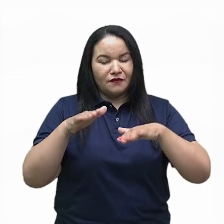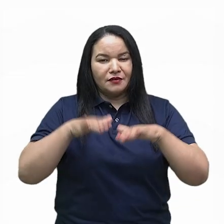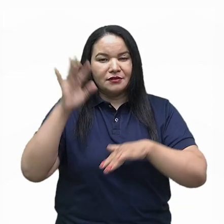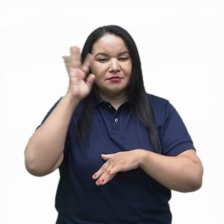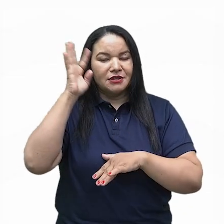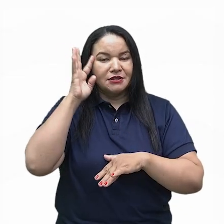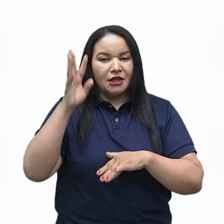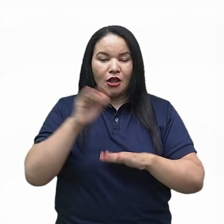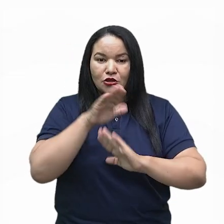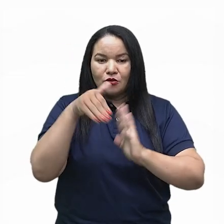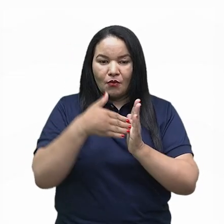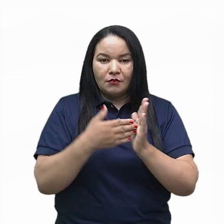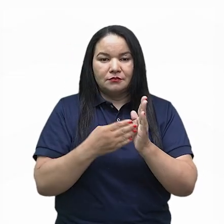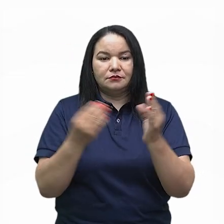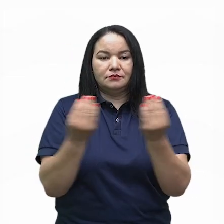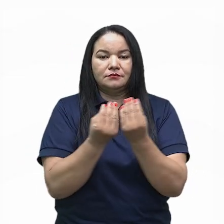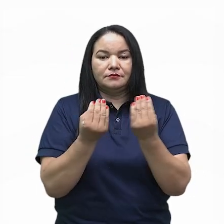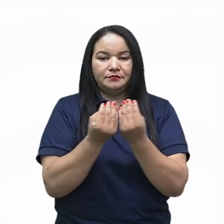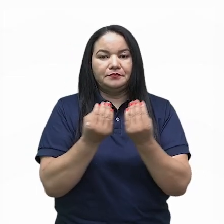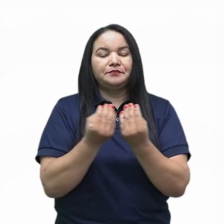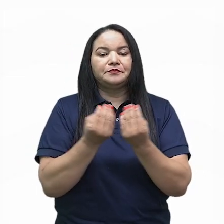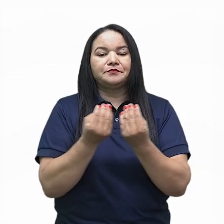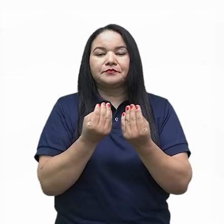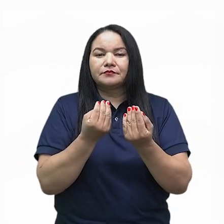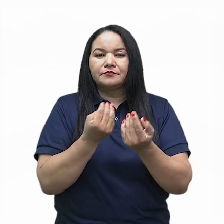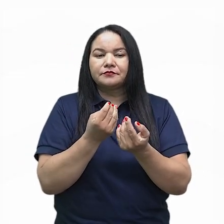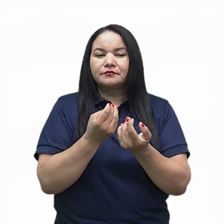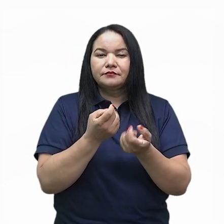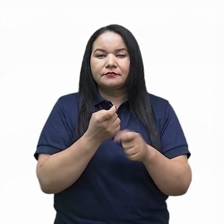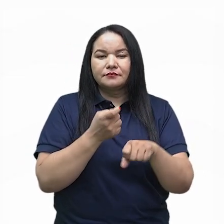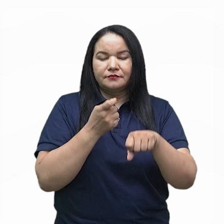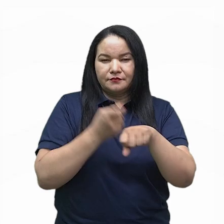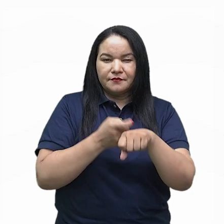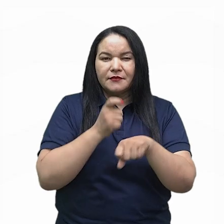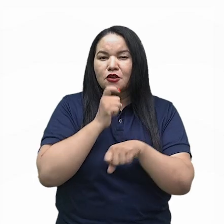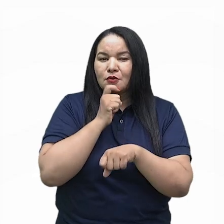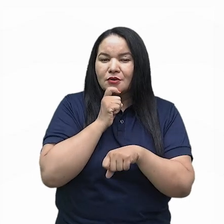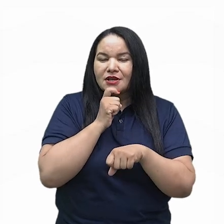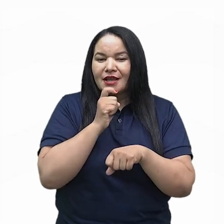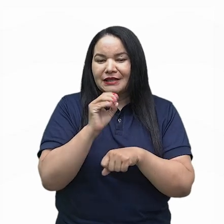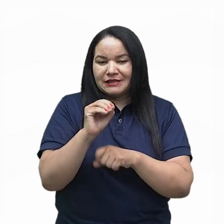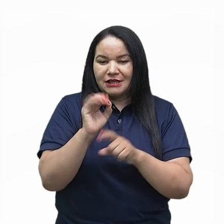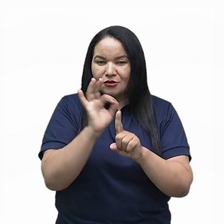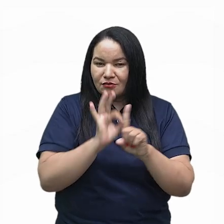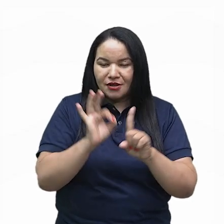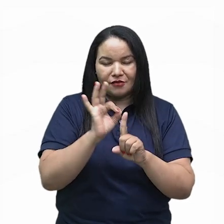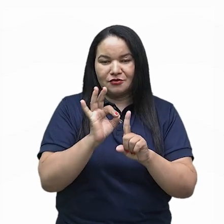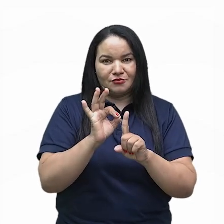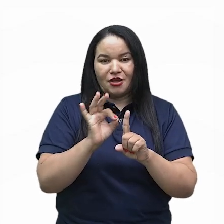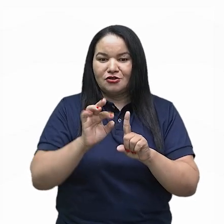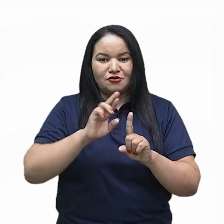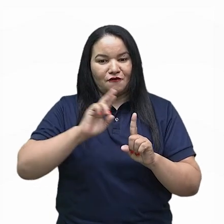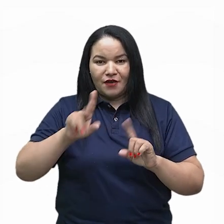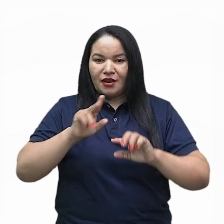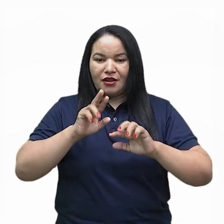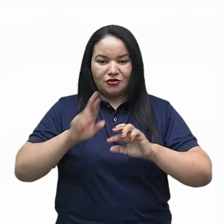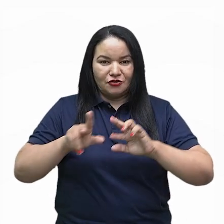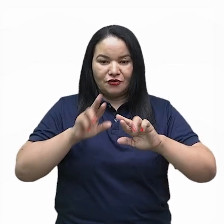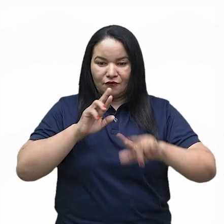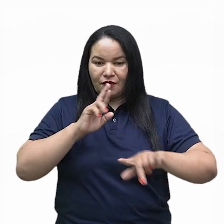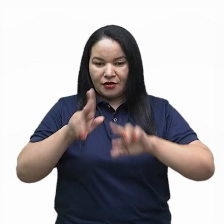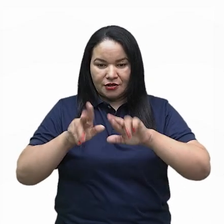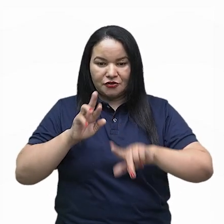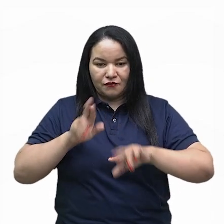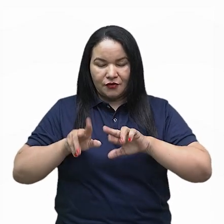que toda substância congela a 0 graus Celsius, e não é bem assim, né? Cada substância tem o